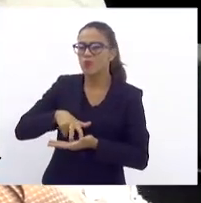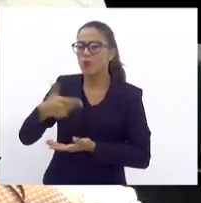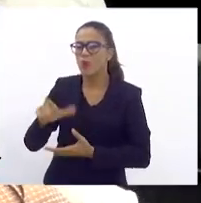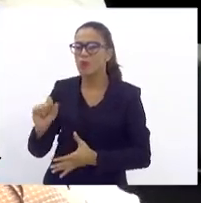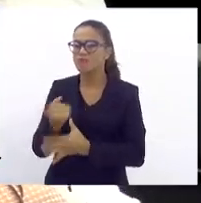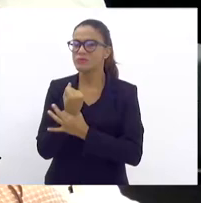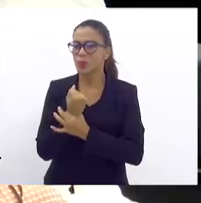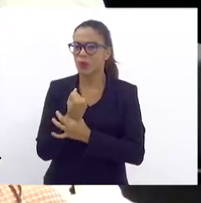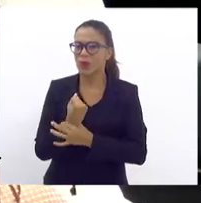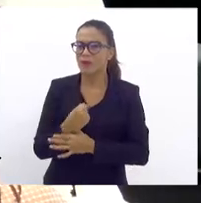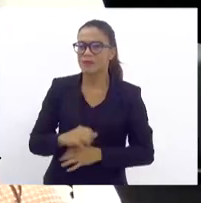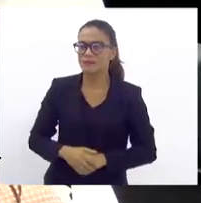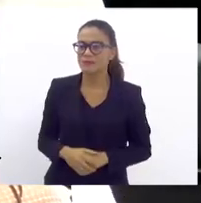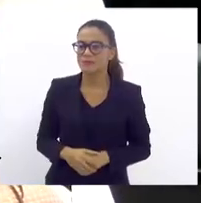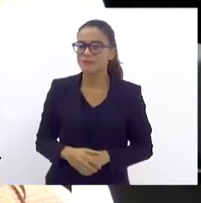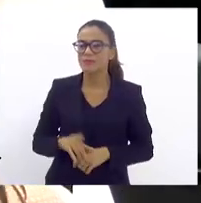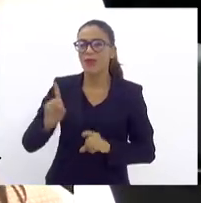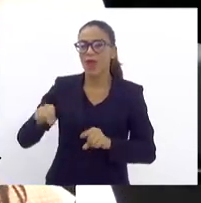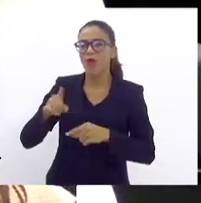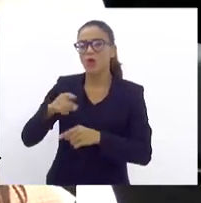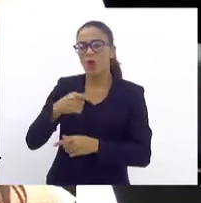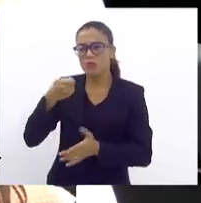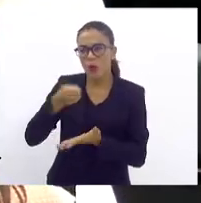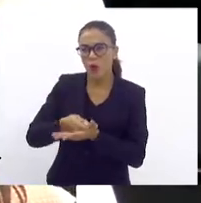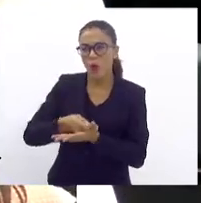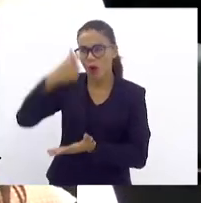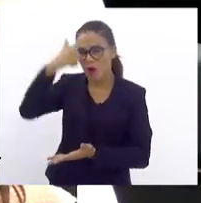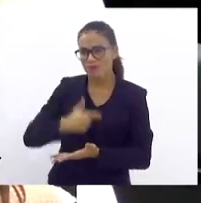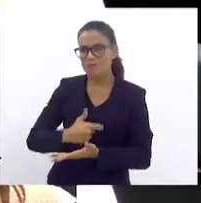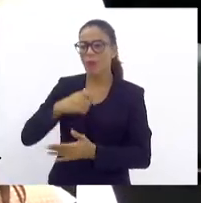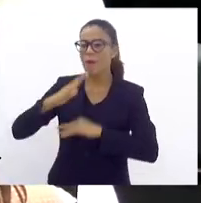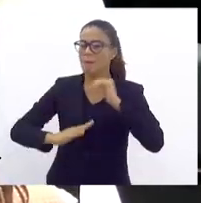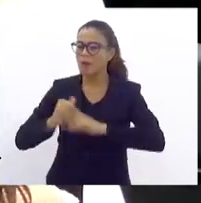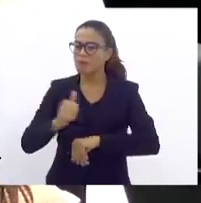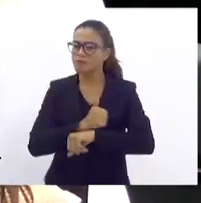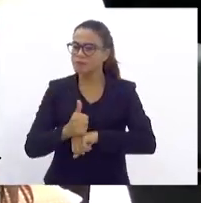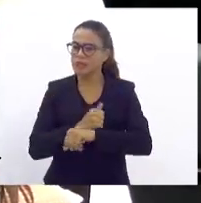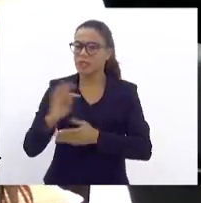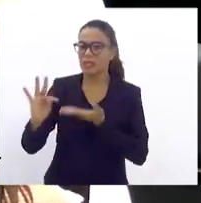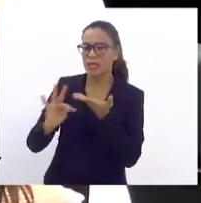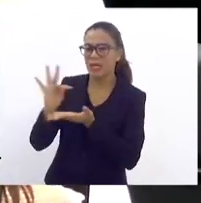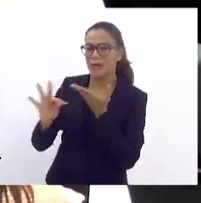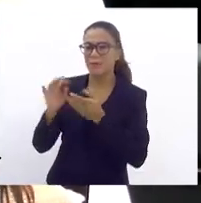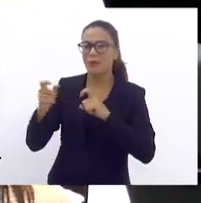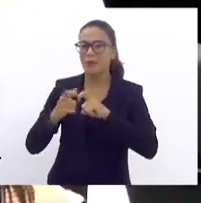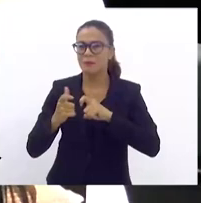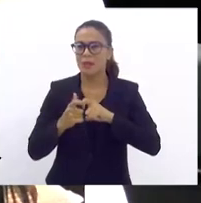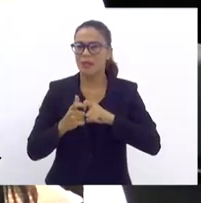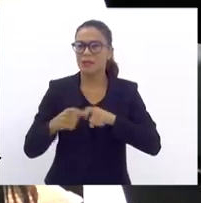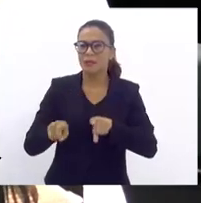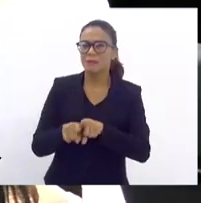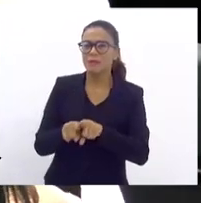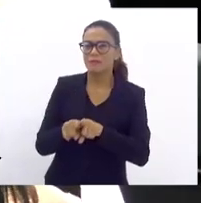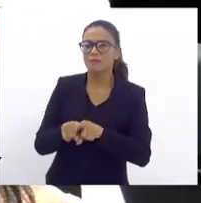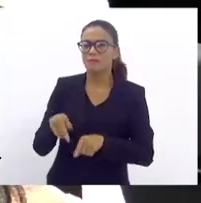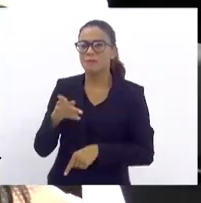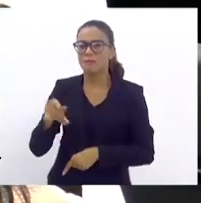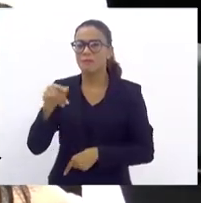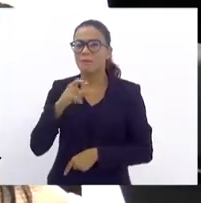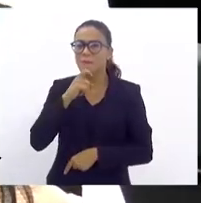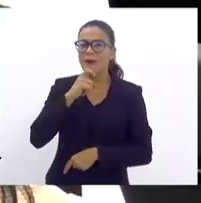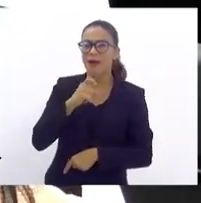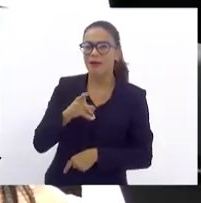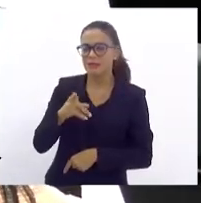então é nosso dever como cidadãos como profissionais como terapeutas médicos como pais como